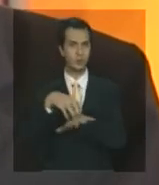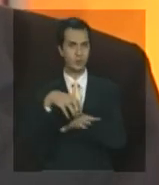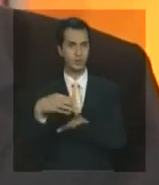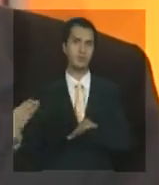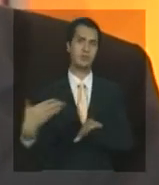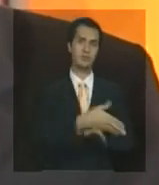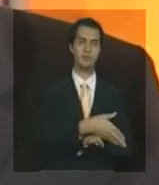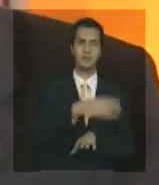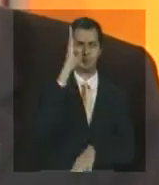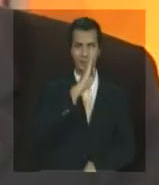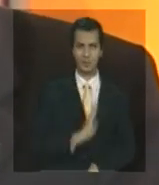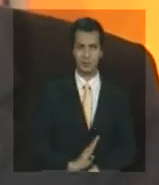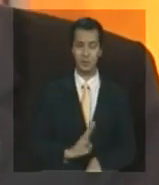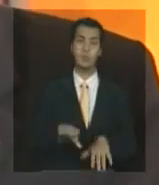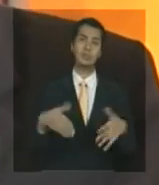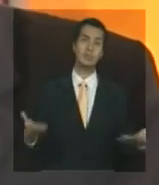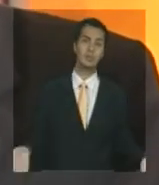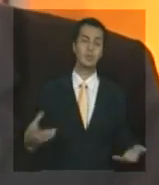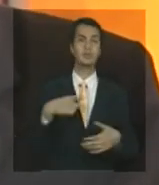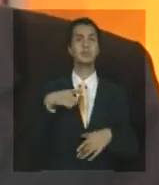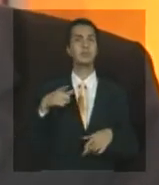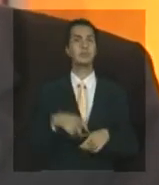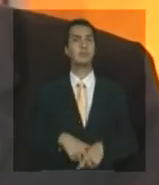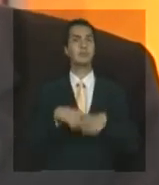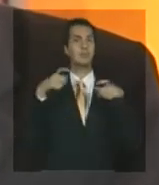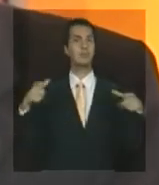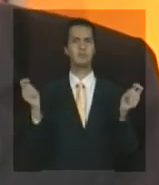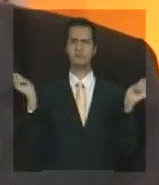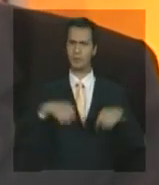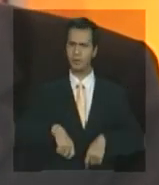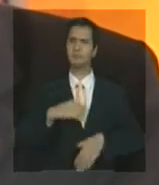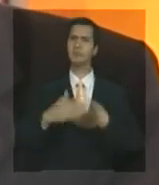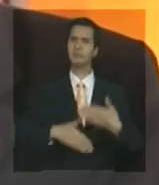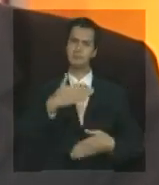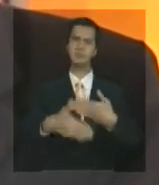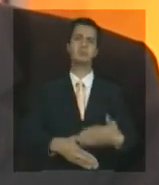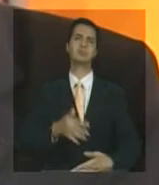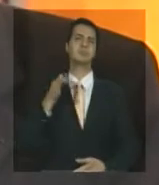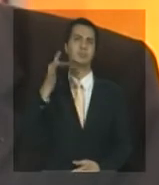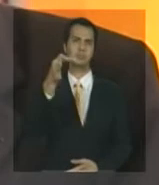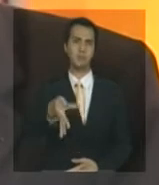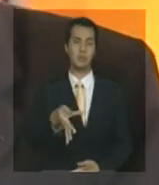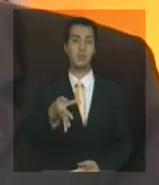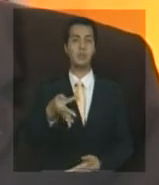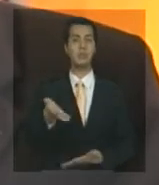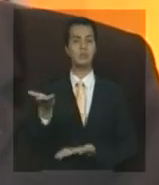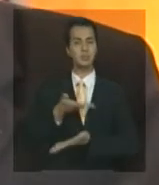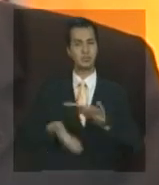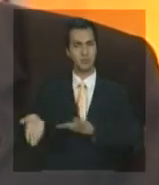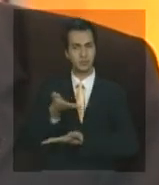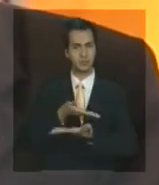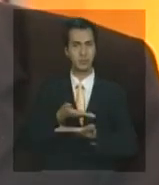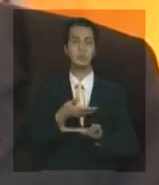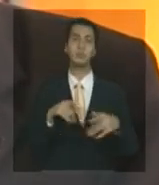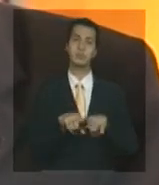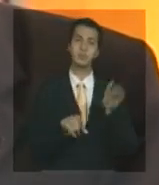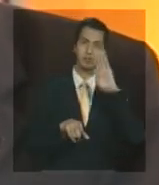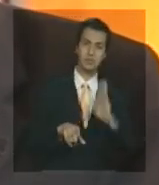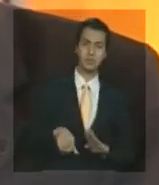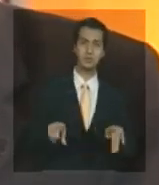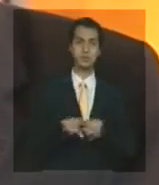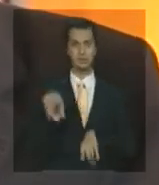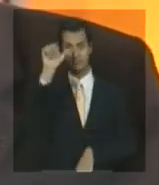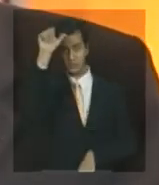então nós temos um amplo espaço, uma ampla possibilidade de estabelecer fazermos uma relação que tanto o Brasil quanto a